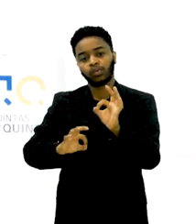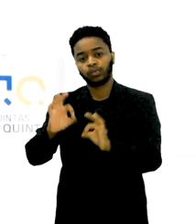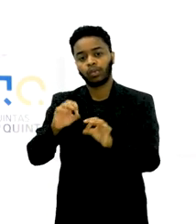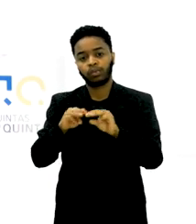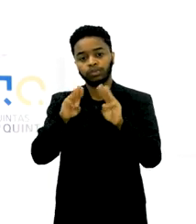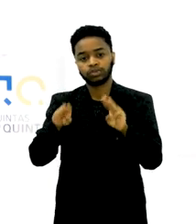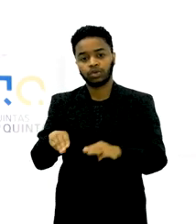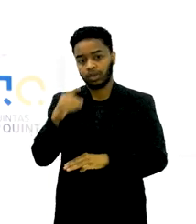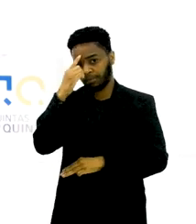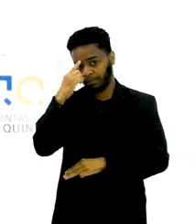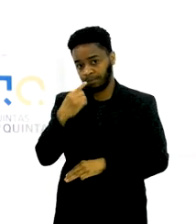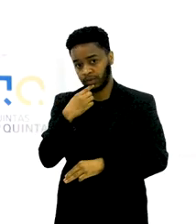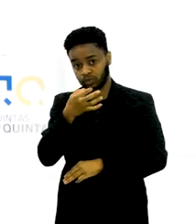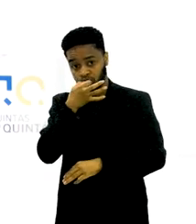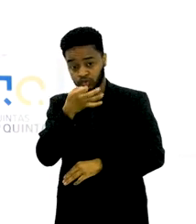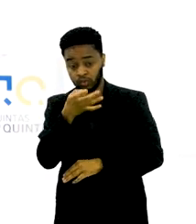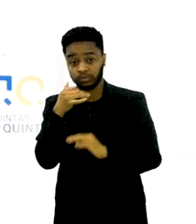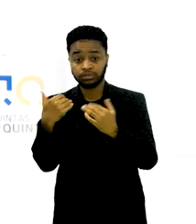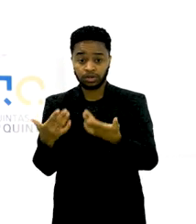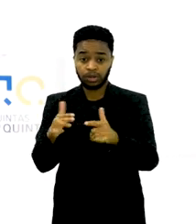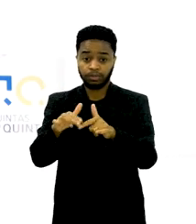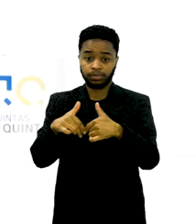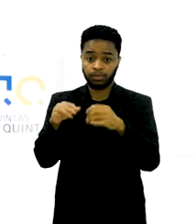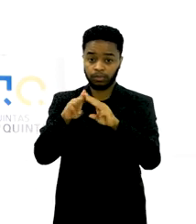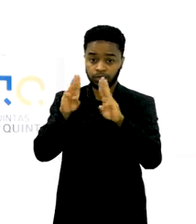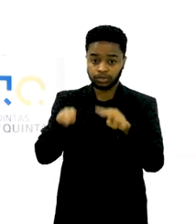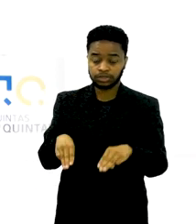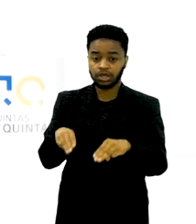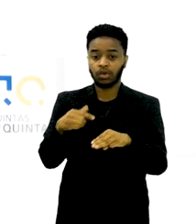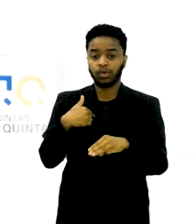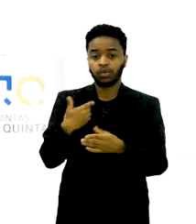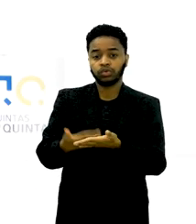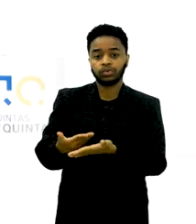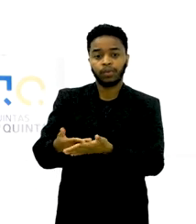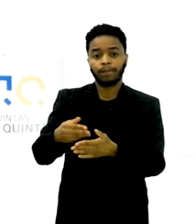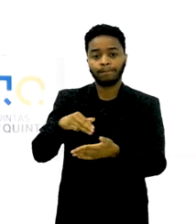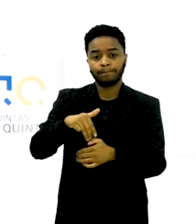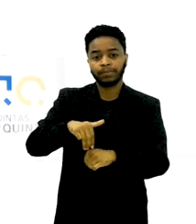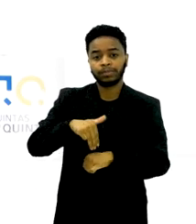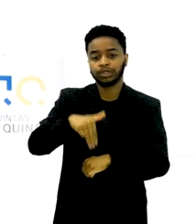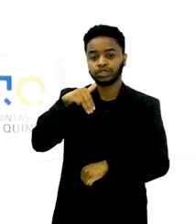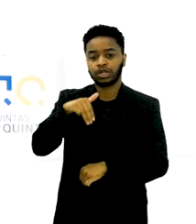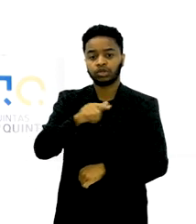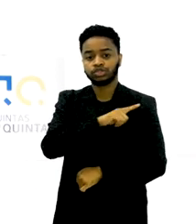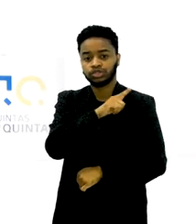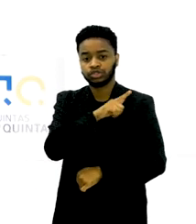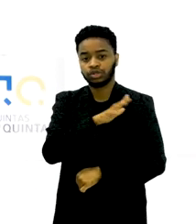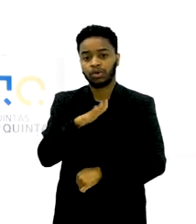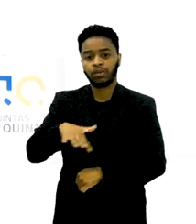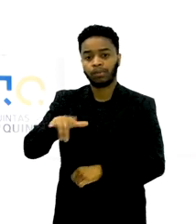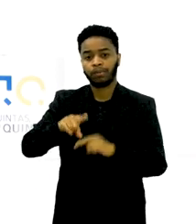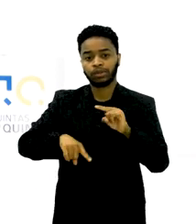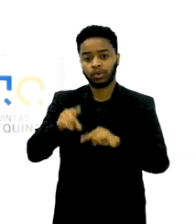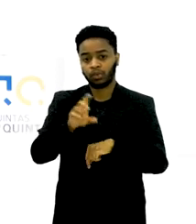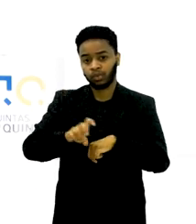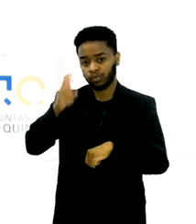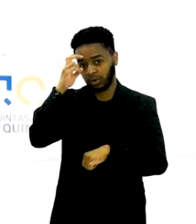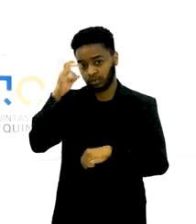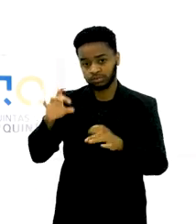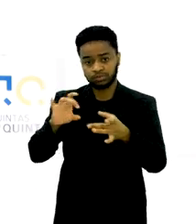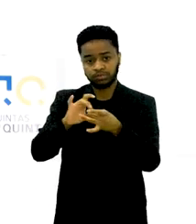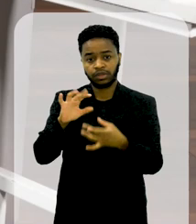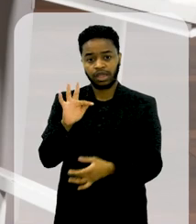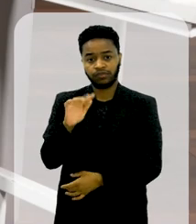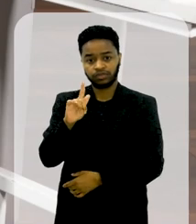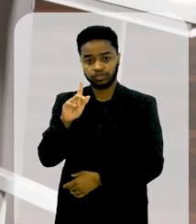Imagem do som e por conta do Museu da Imagem do som fui fazer um mestrado em gestão de bens culturais na FGV Mas você